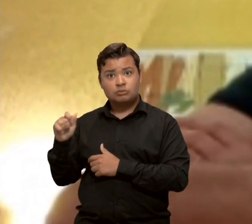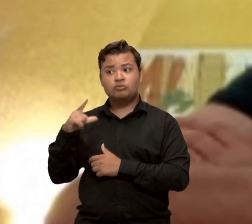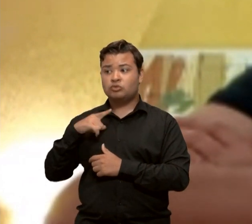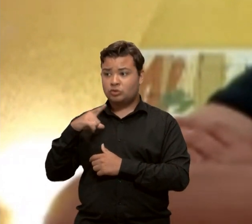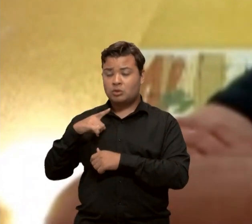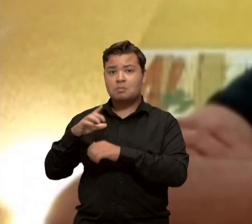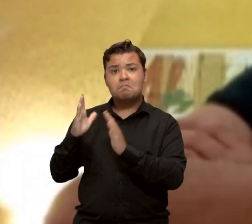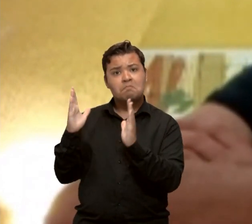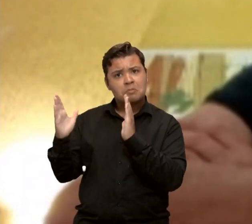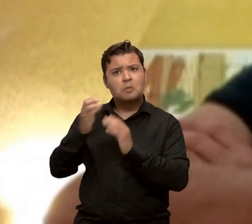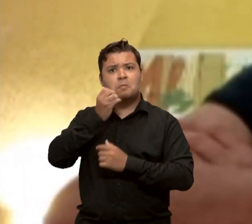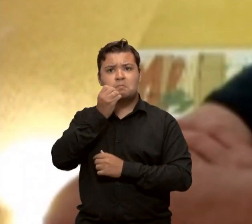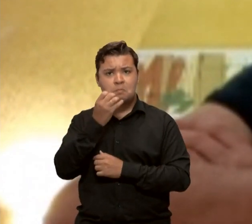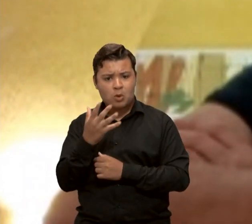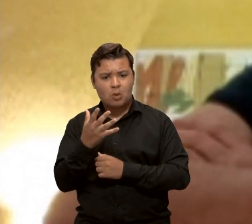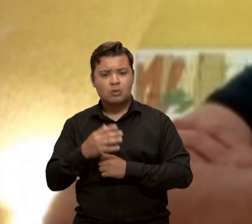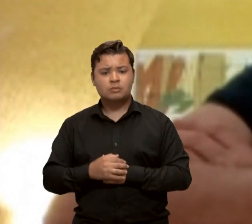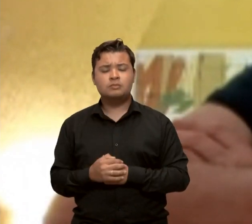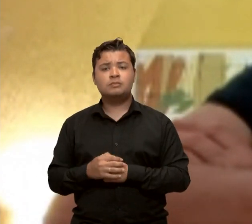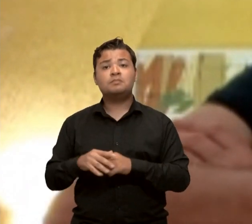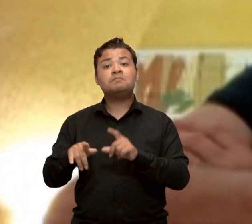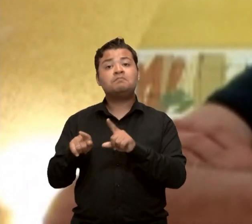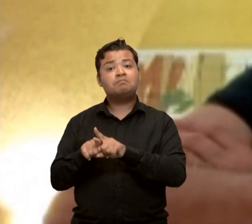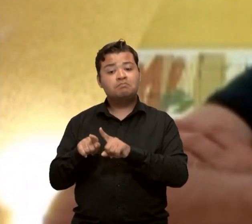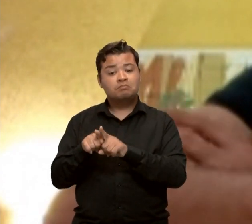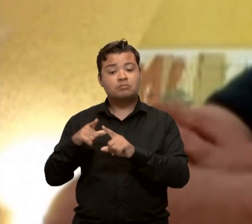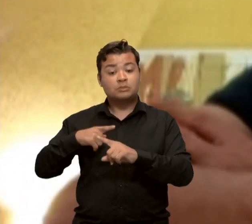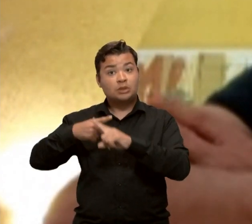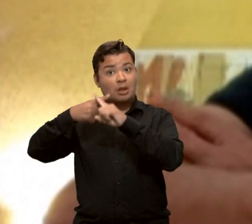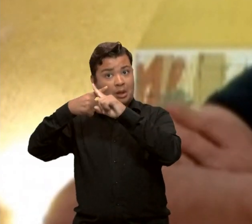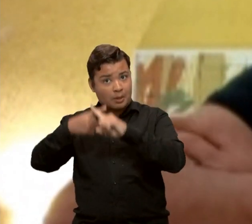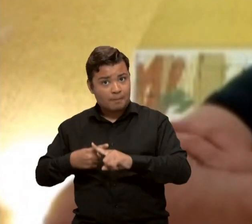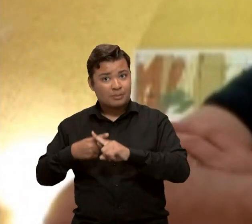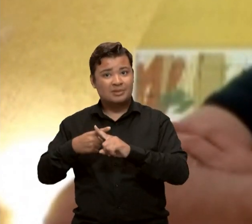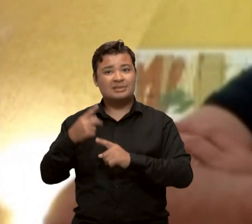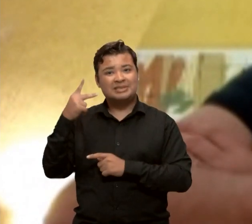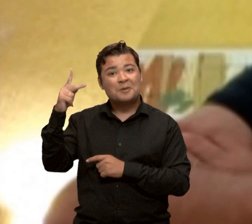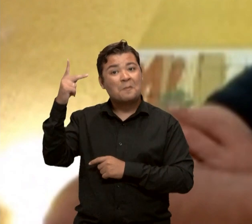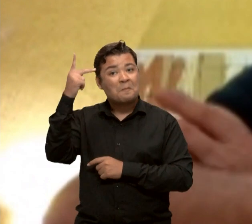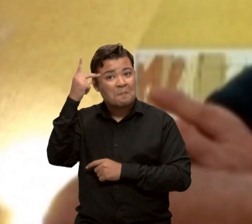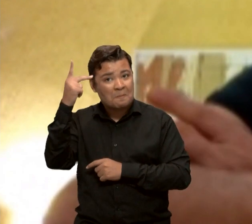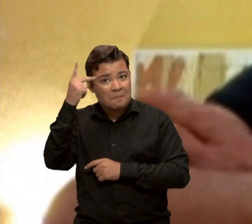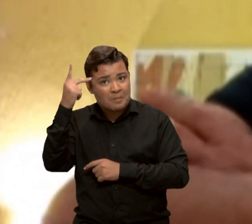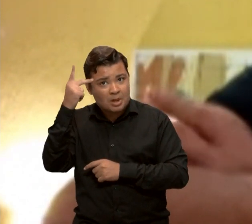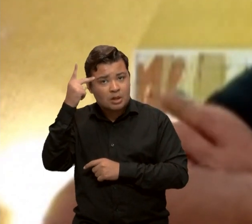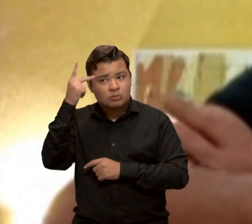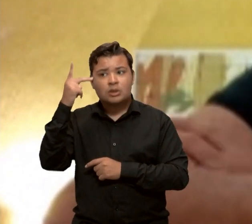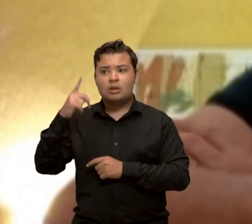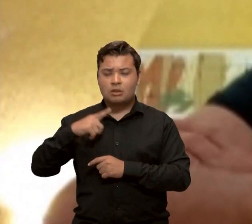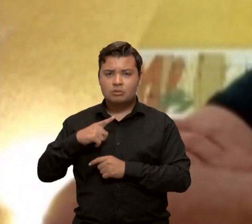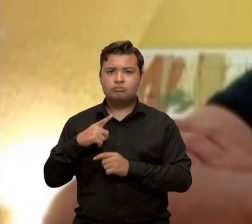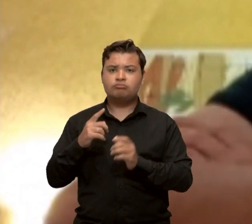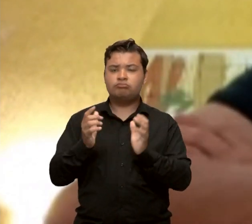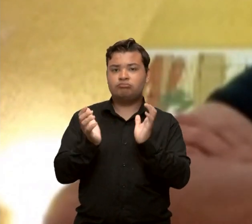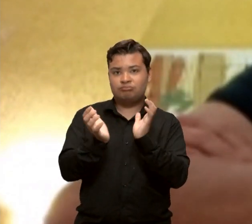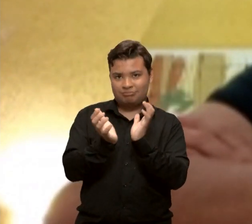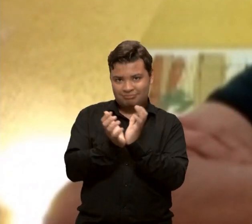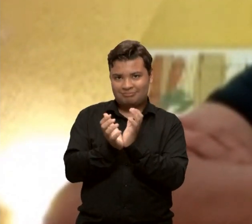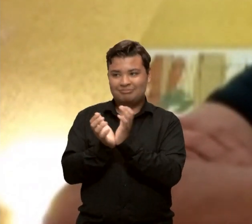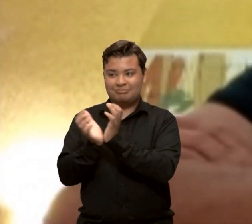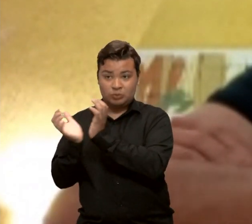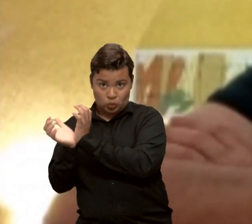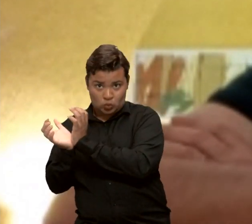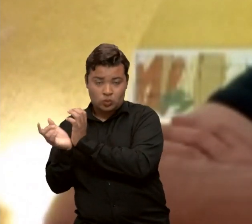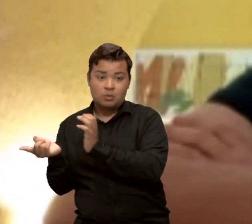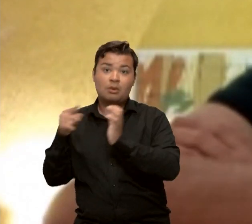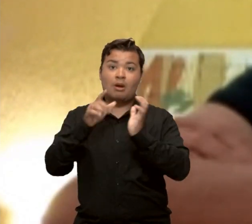disputou a final do Campeonato Paulista diante de um grande clube, que foi o Corinthians, né?